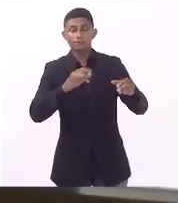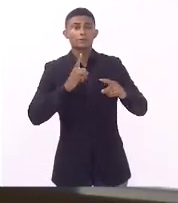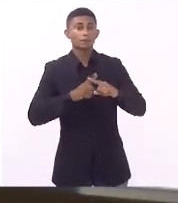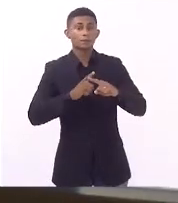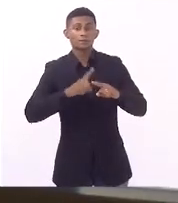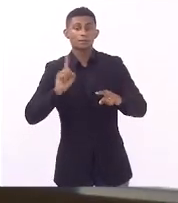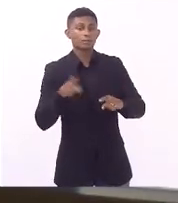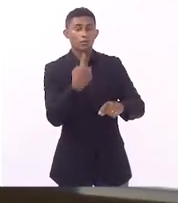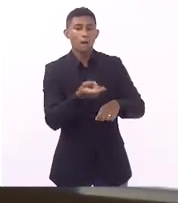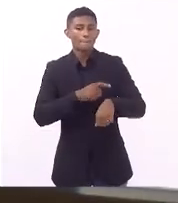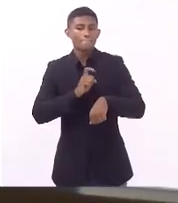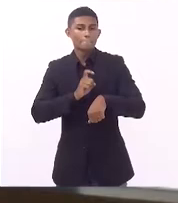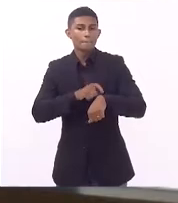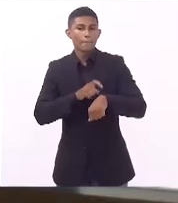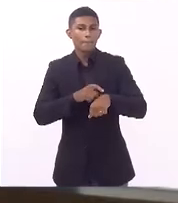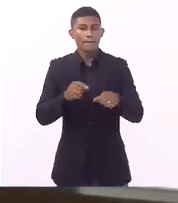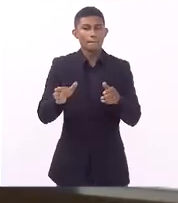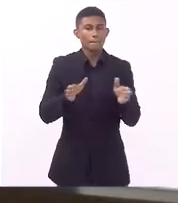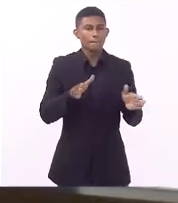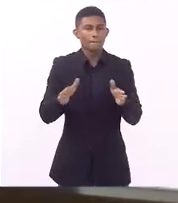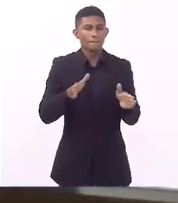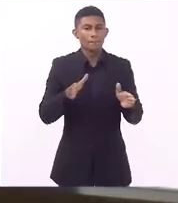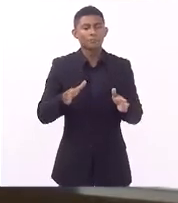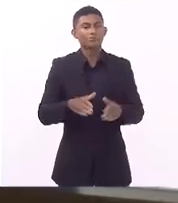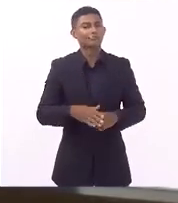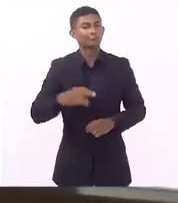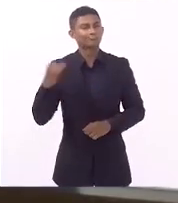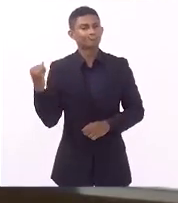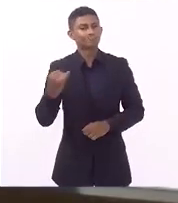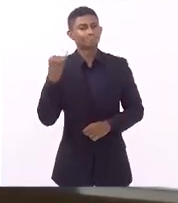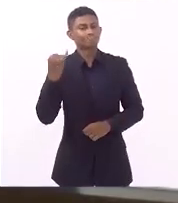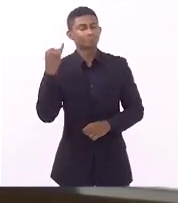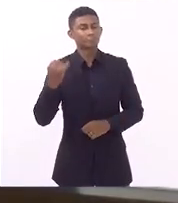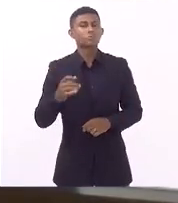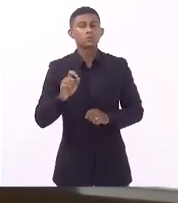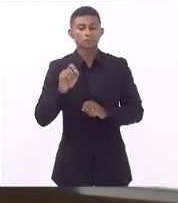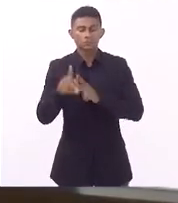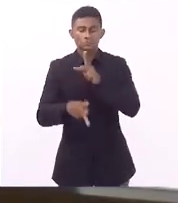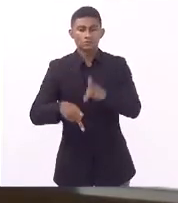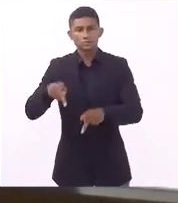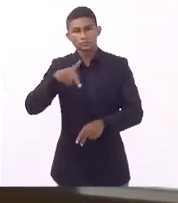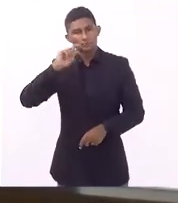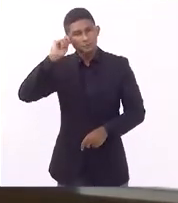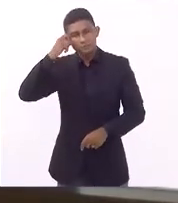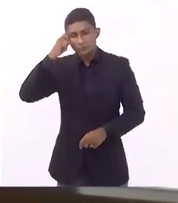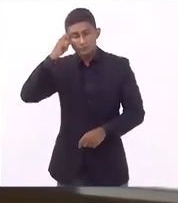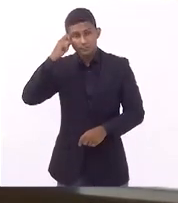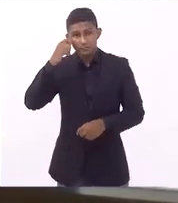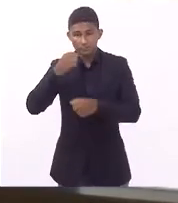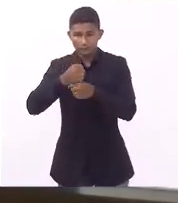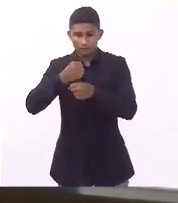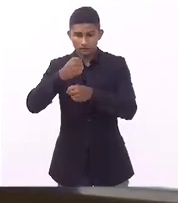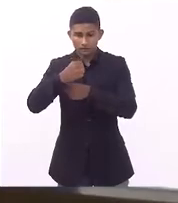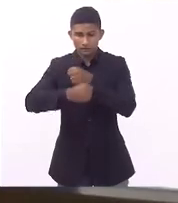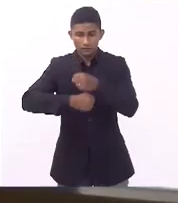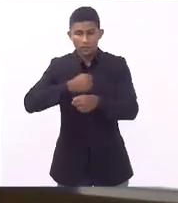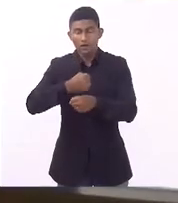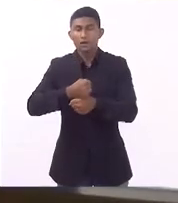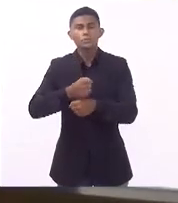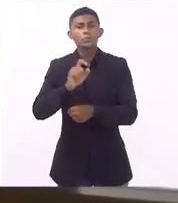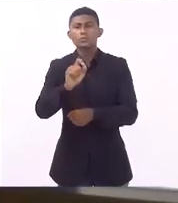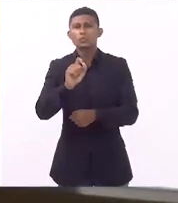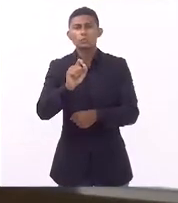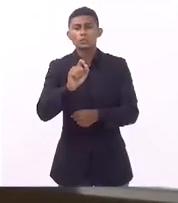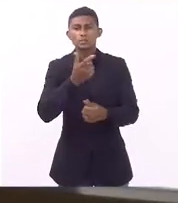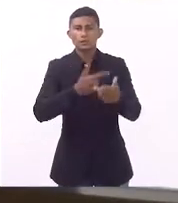momento assim, crucial do ponto de vista da negritude, que é o ano de renovação da lei de cotas.